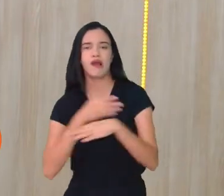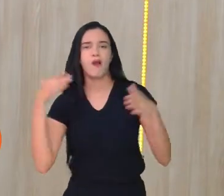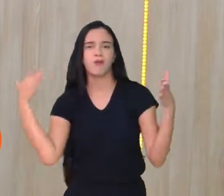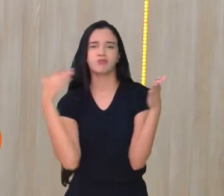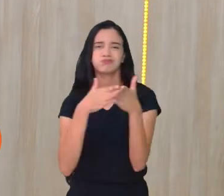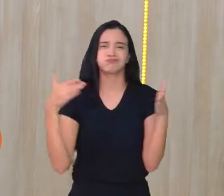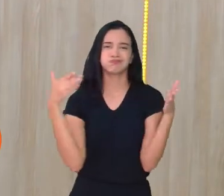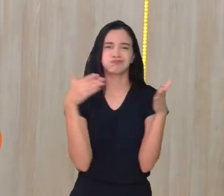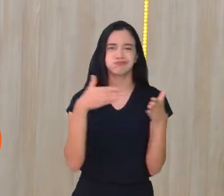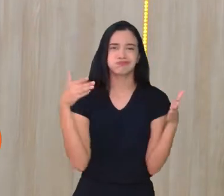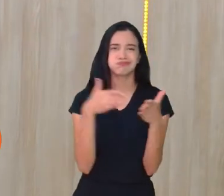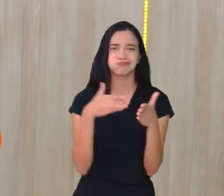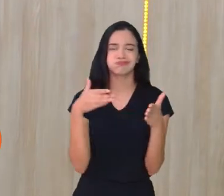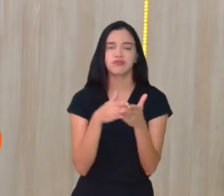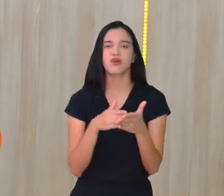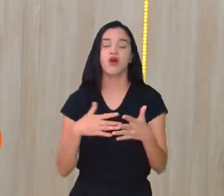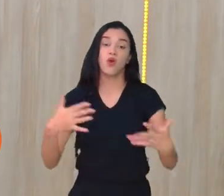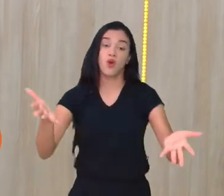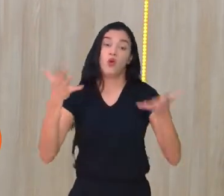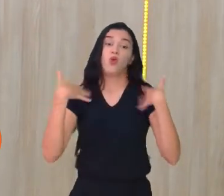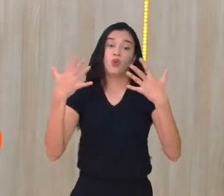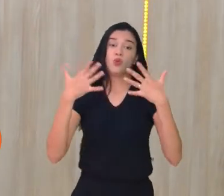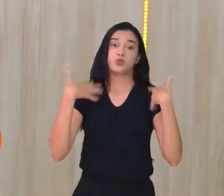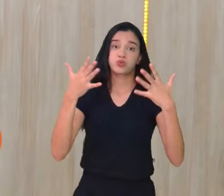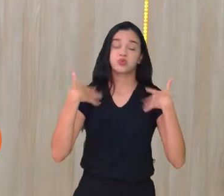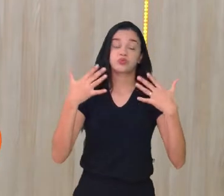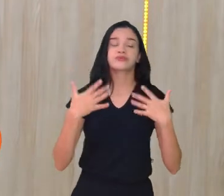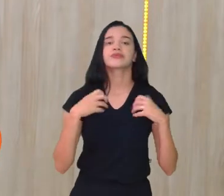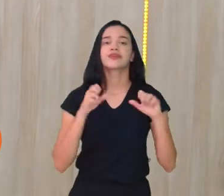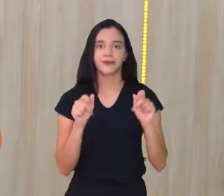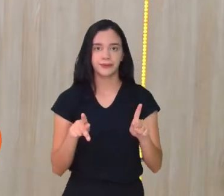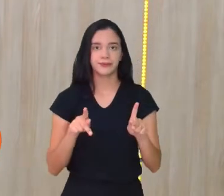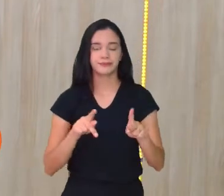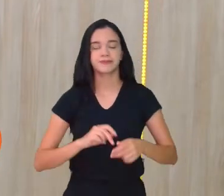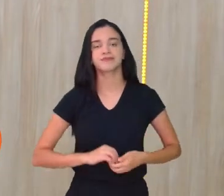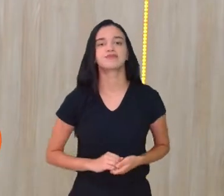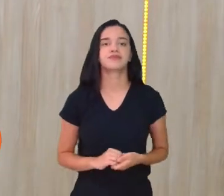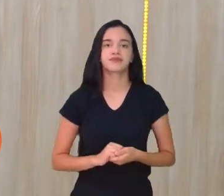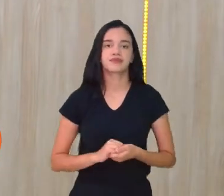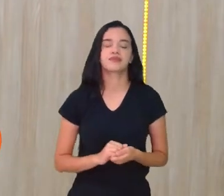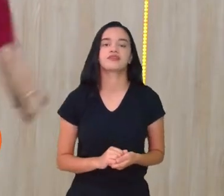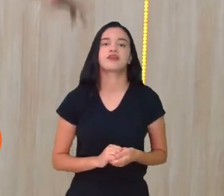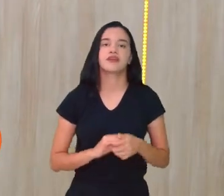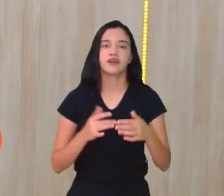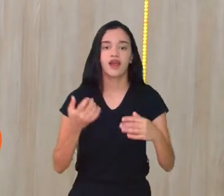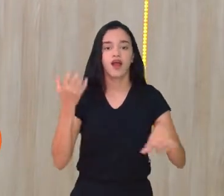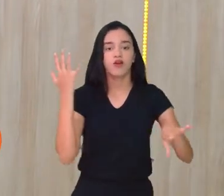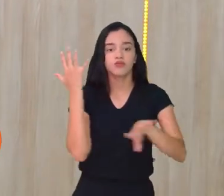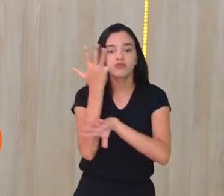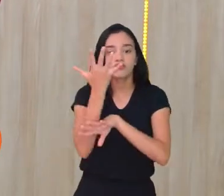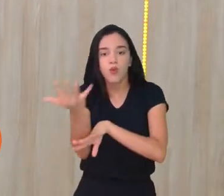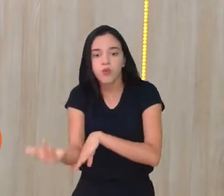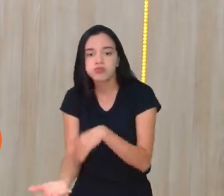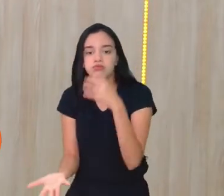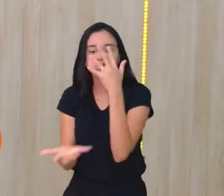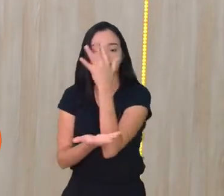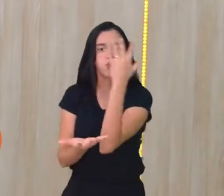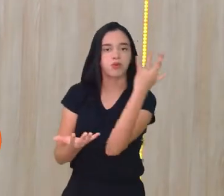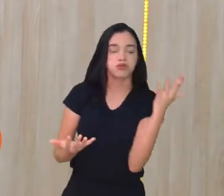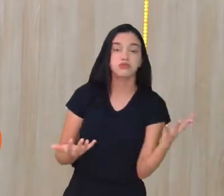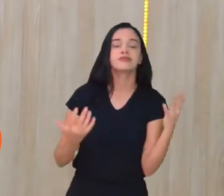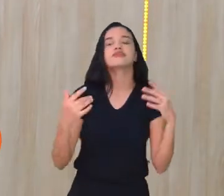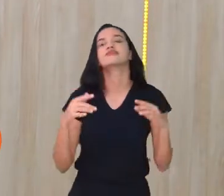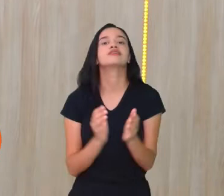negócio bem mais abafado, um negócio bem mais quente. Beleza? Corte de árvores, construção